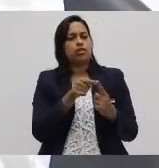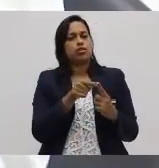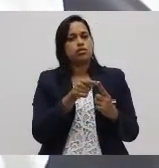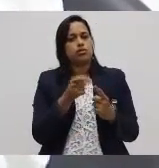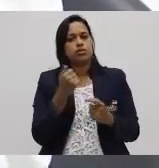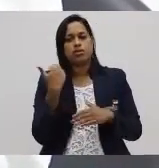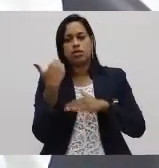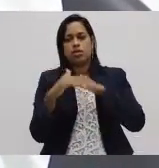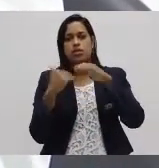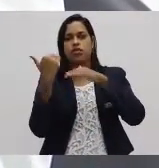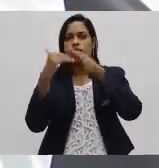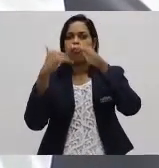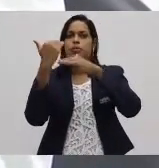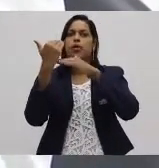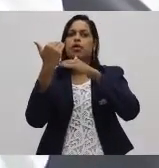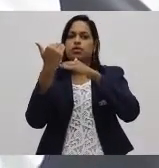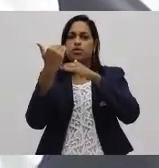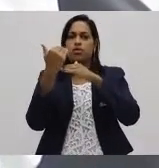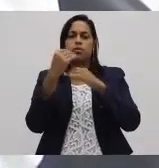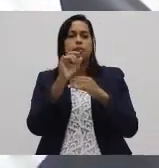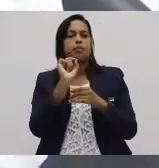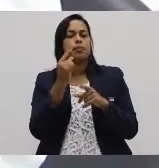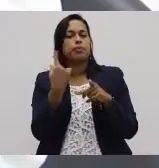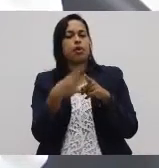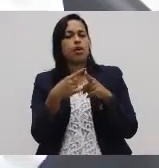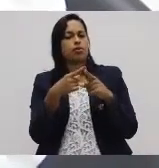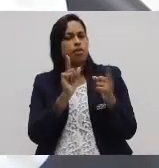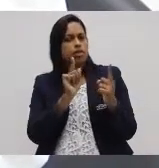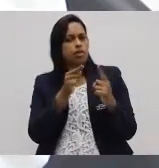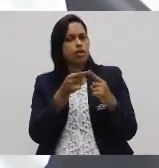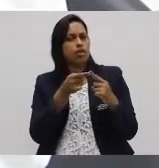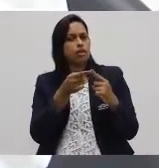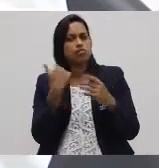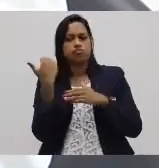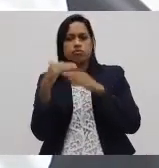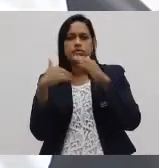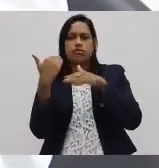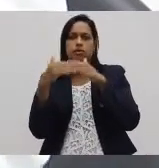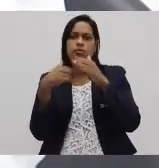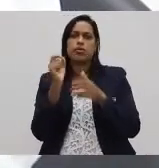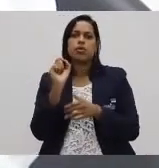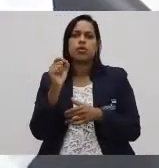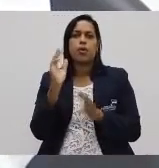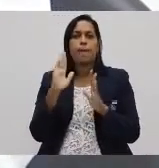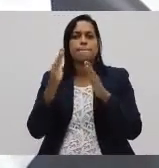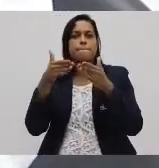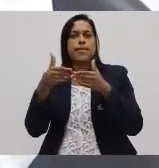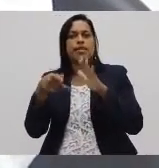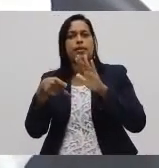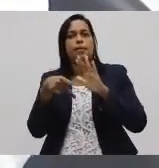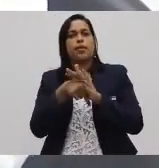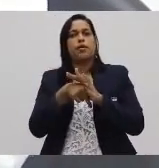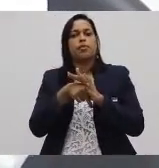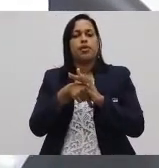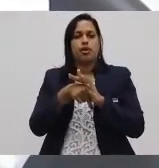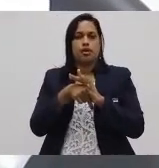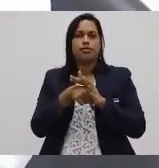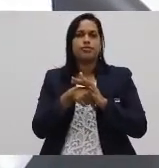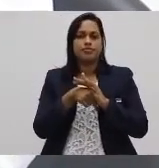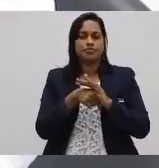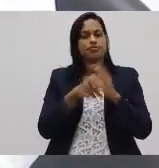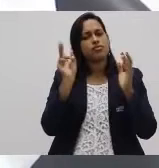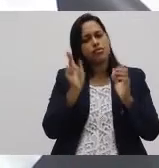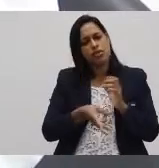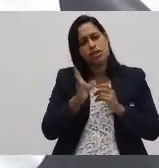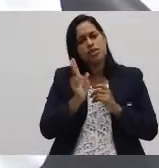desempenho. Um indicador de desempenho é um dado numérico a que se atribui uma meta, que é trazido periodicamente à atenção